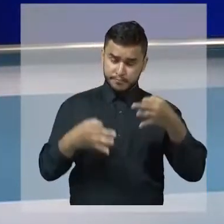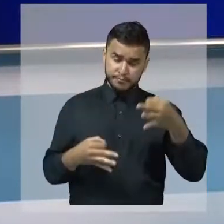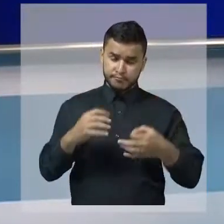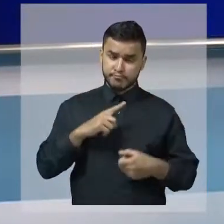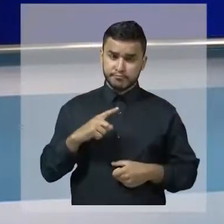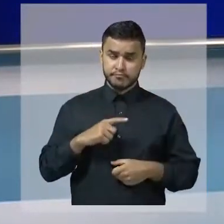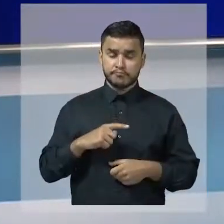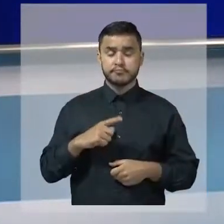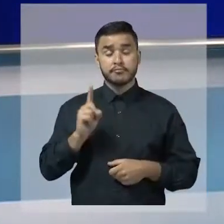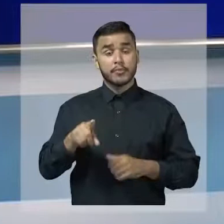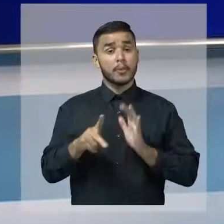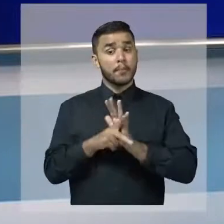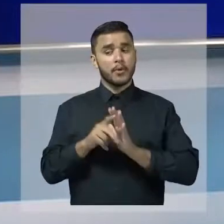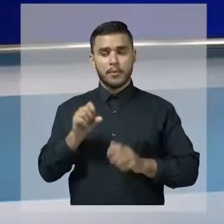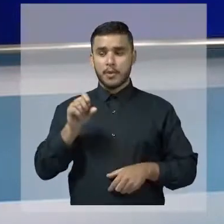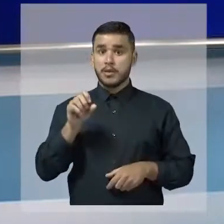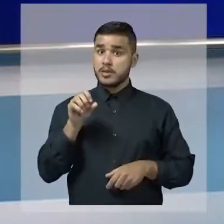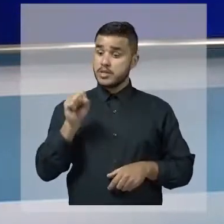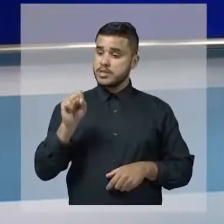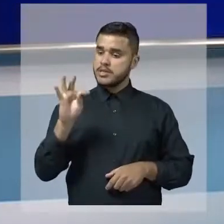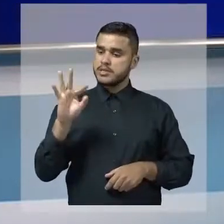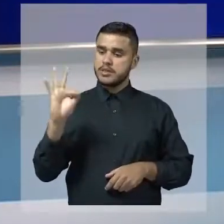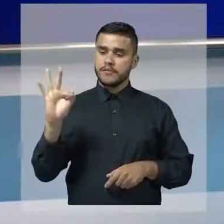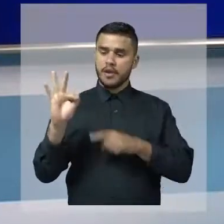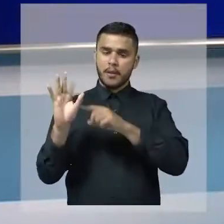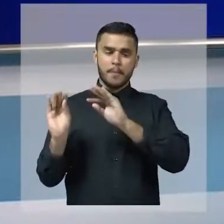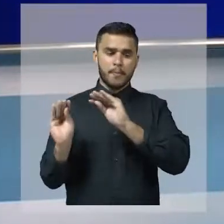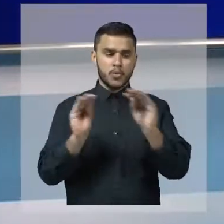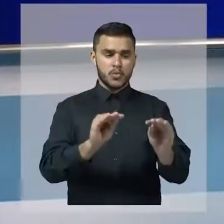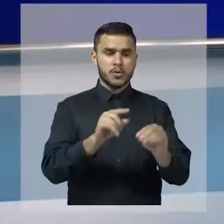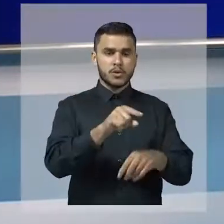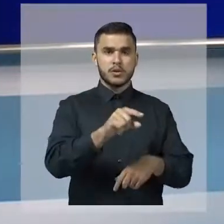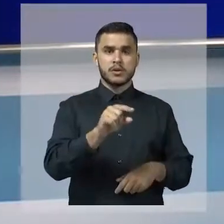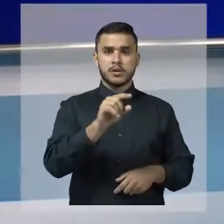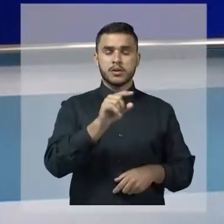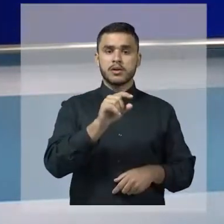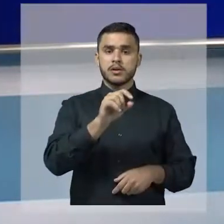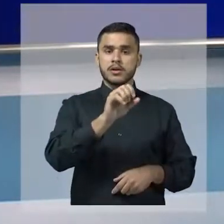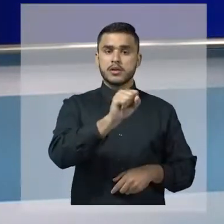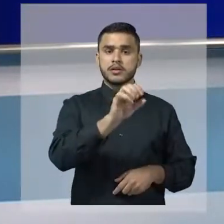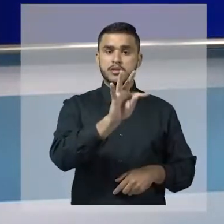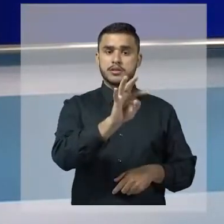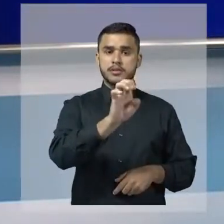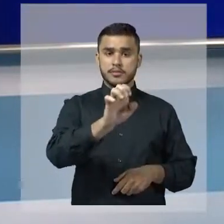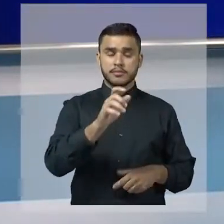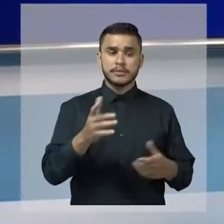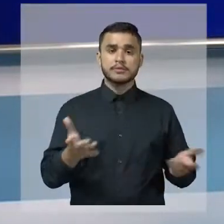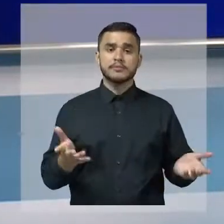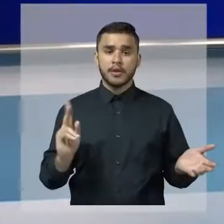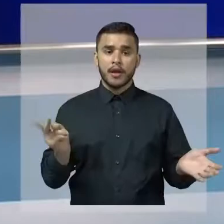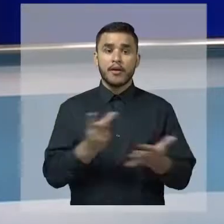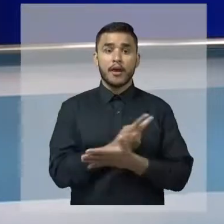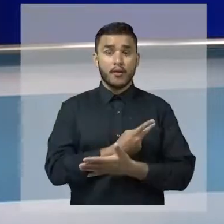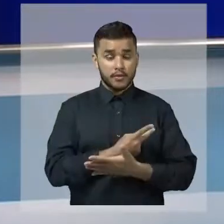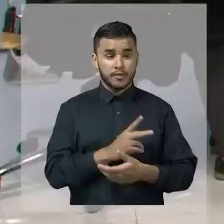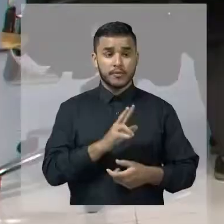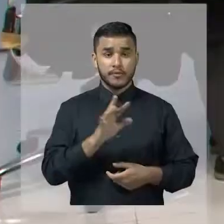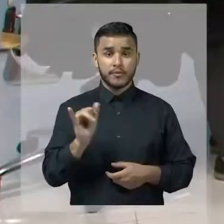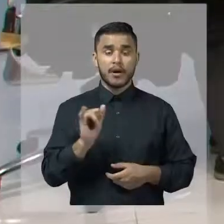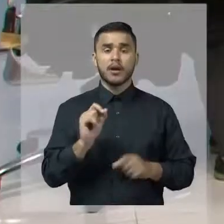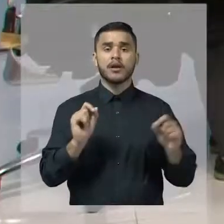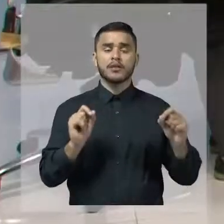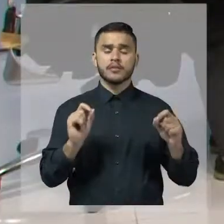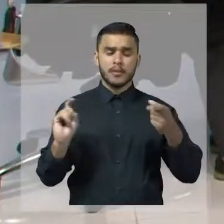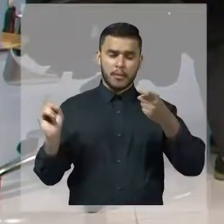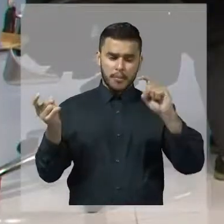específica do Tribunal Superior Eleitoral, os chamados crimes eleitorais e seus correlatos. E agora vamos discutir a